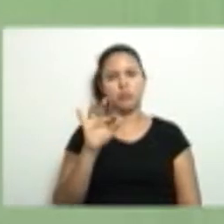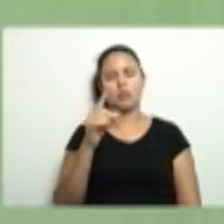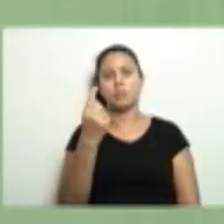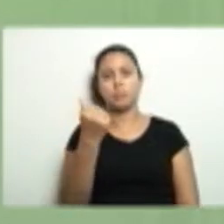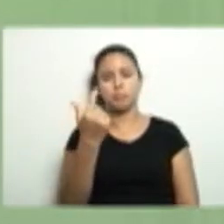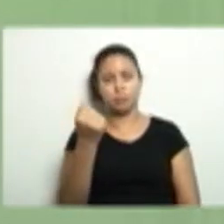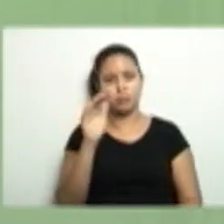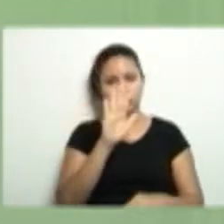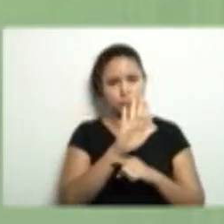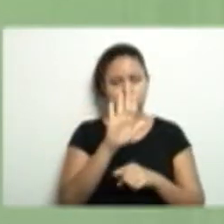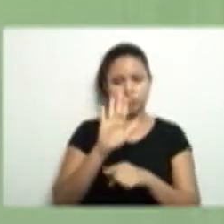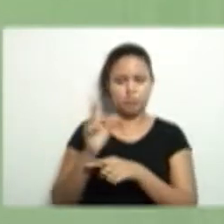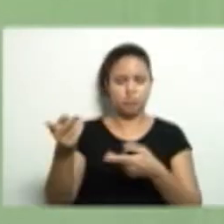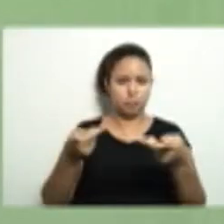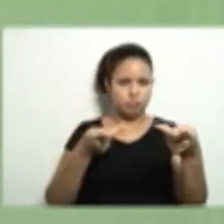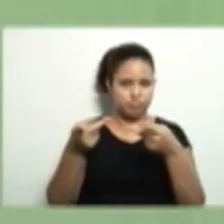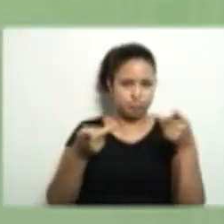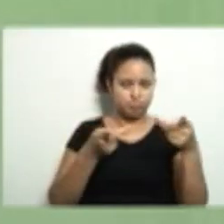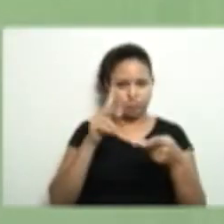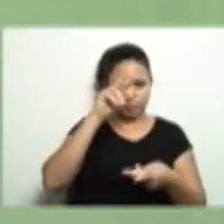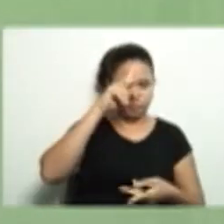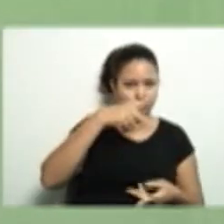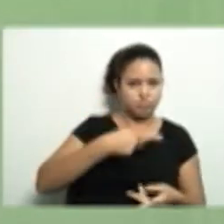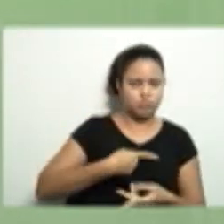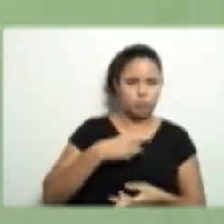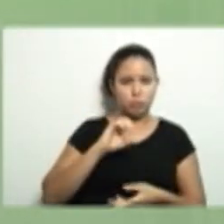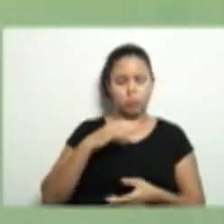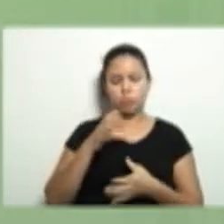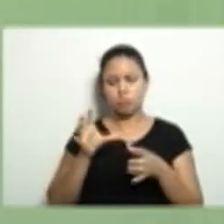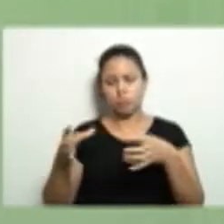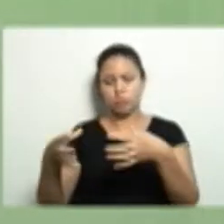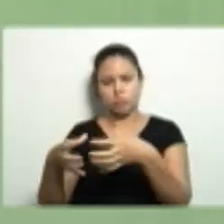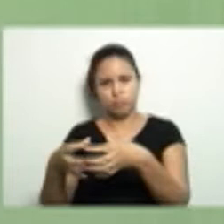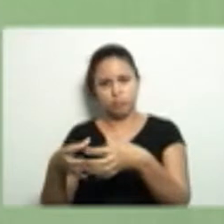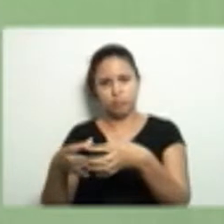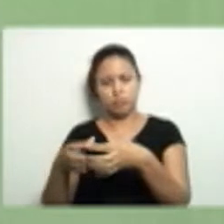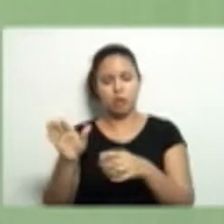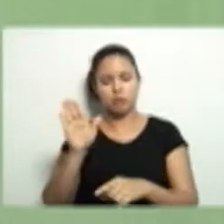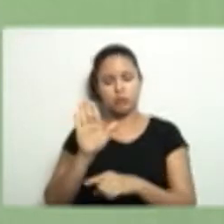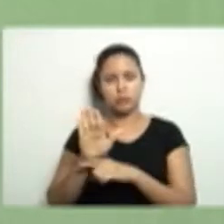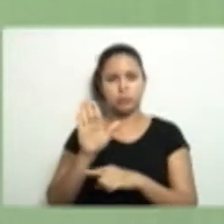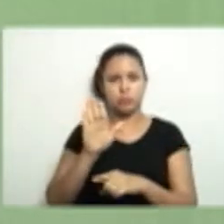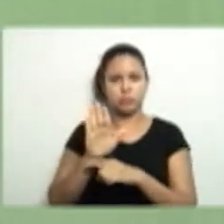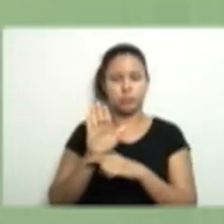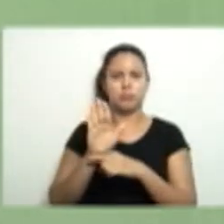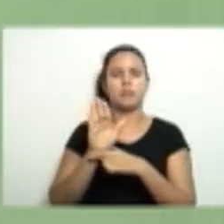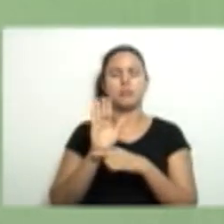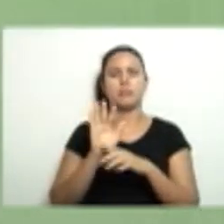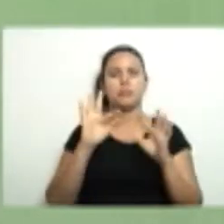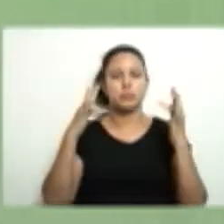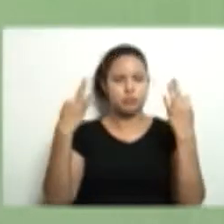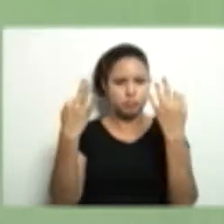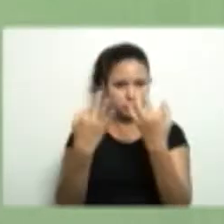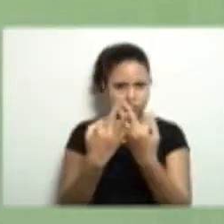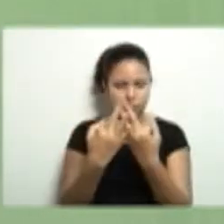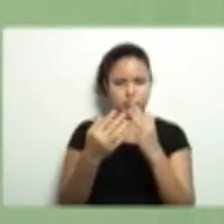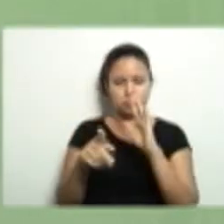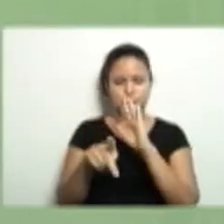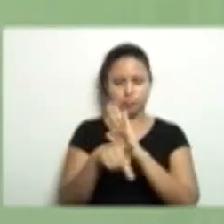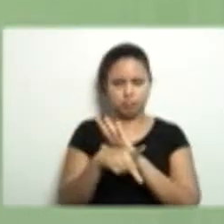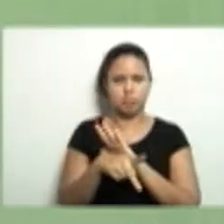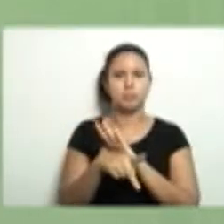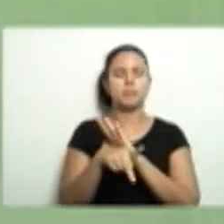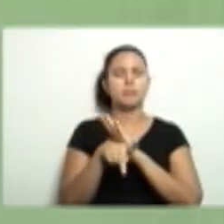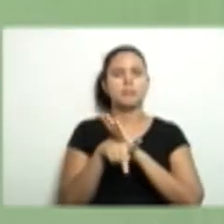ou coletivos que gerem renda aos agricultores familiares e assentados da reforma agrária.